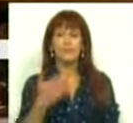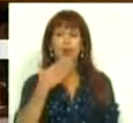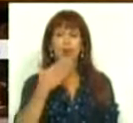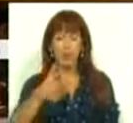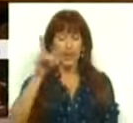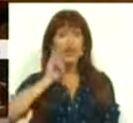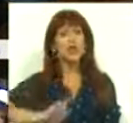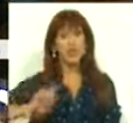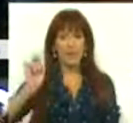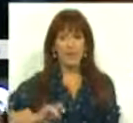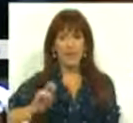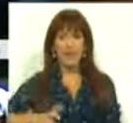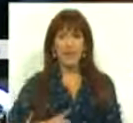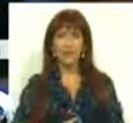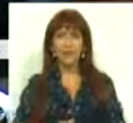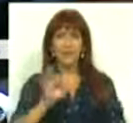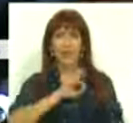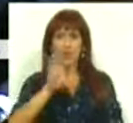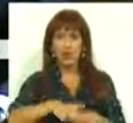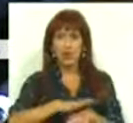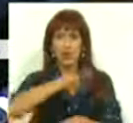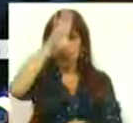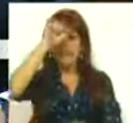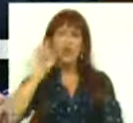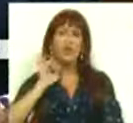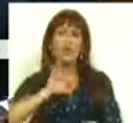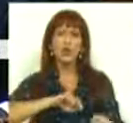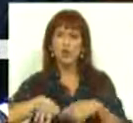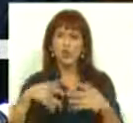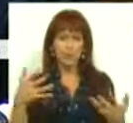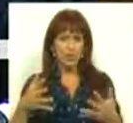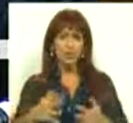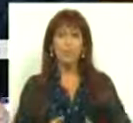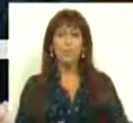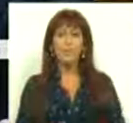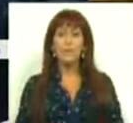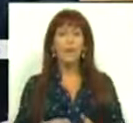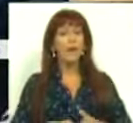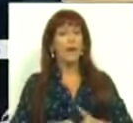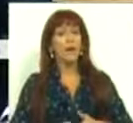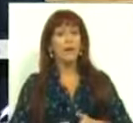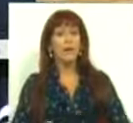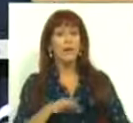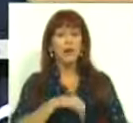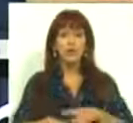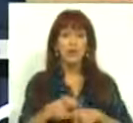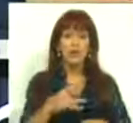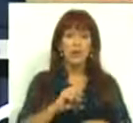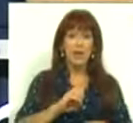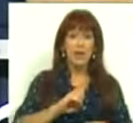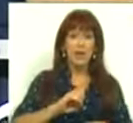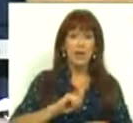Muito obrigado, Sra. Presidente, Srs. Membros do Governo, Sras. E Srs. Deputados. Um cumprimento ao deputado Agostinho